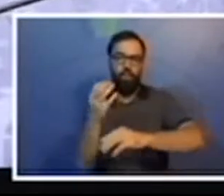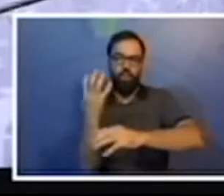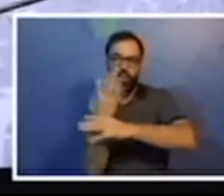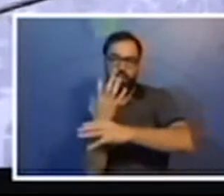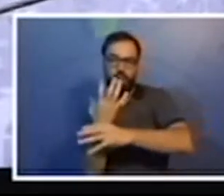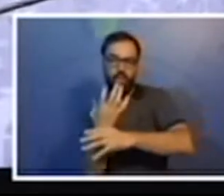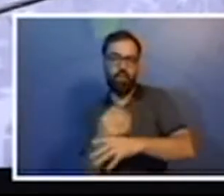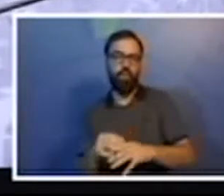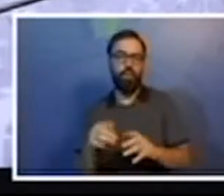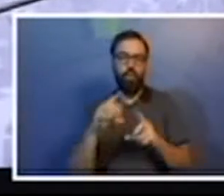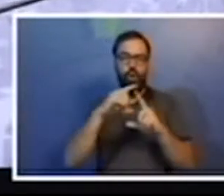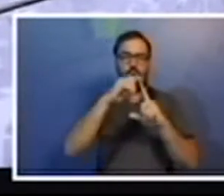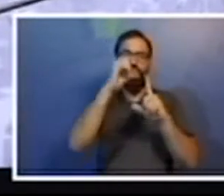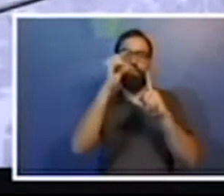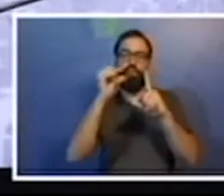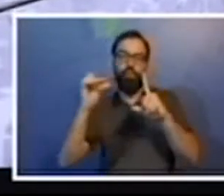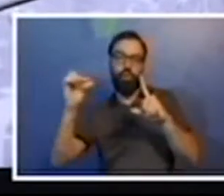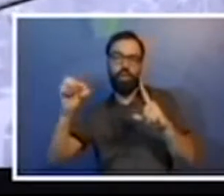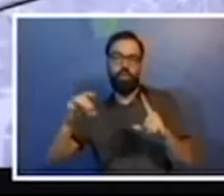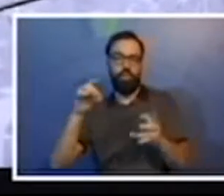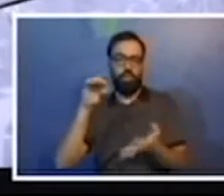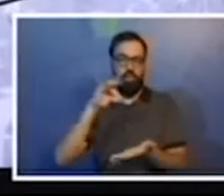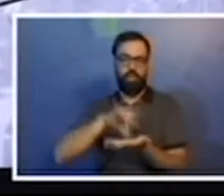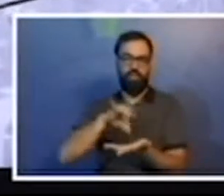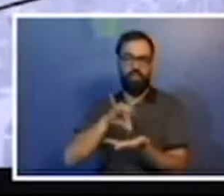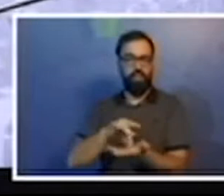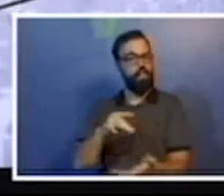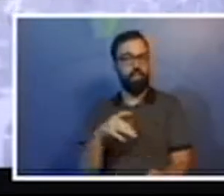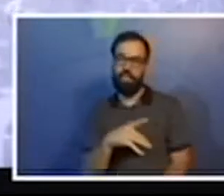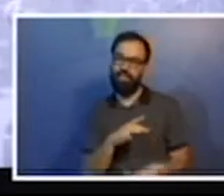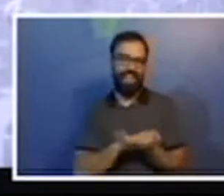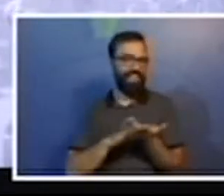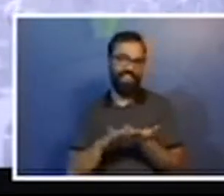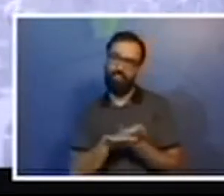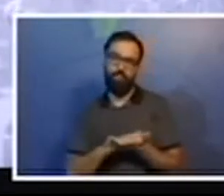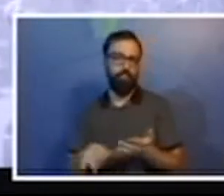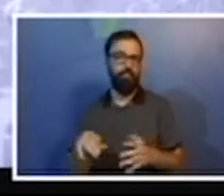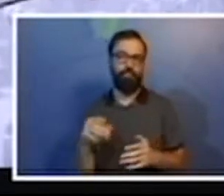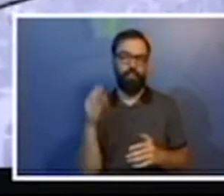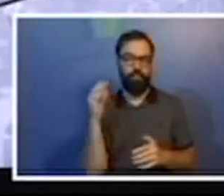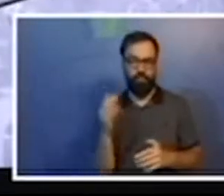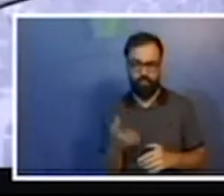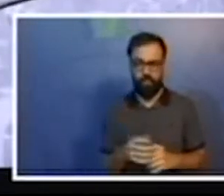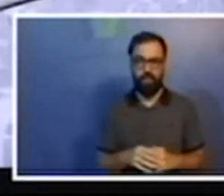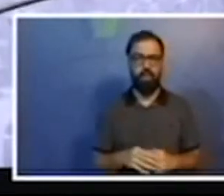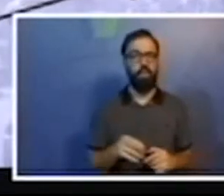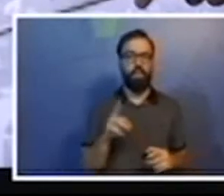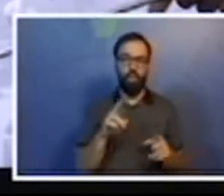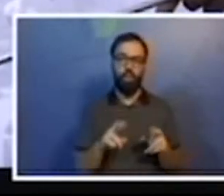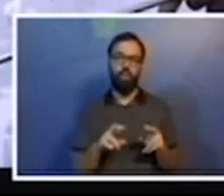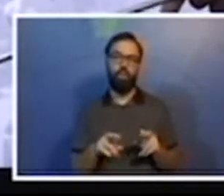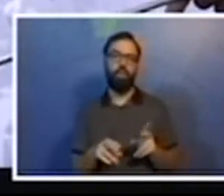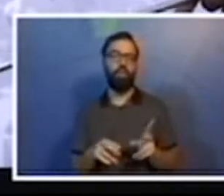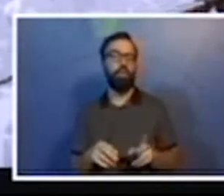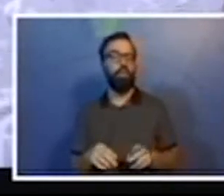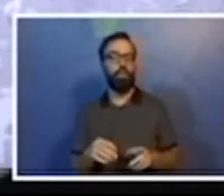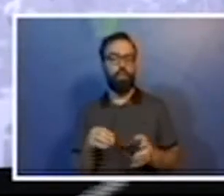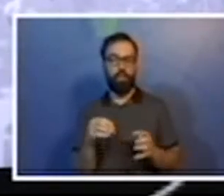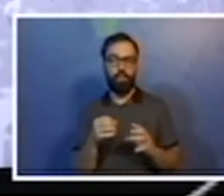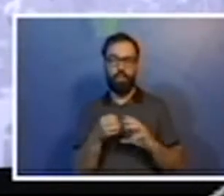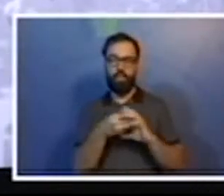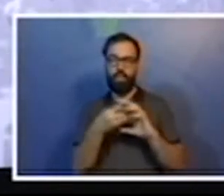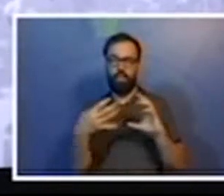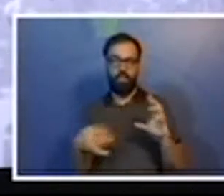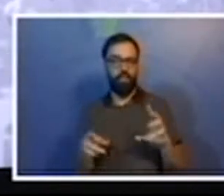caules e folhas verdadeiros ao invés disso eles têm rizóides caulóides e filóides